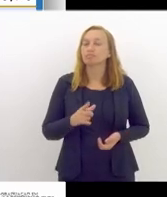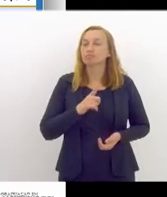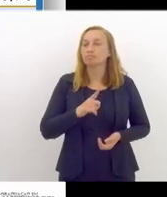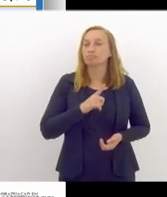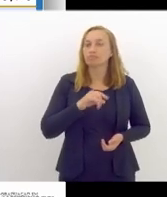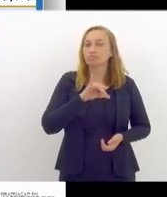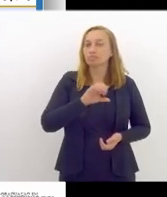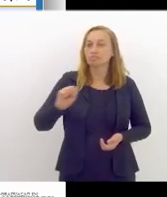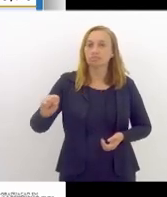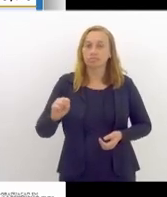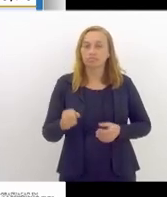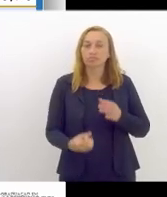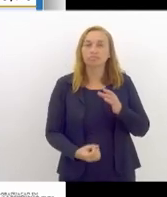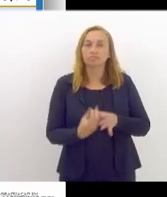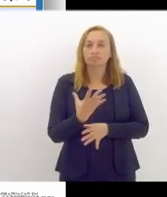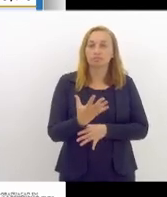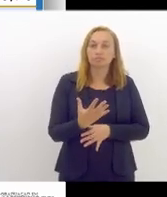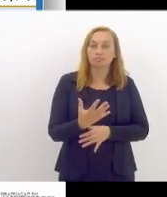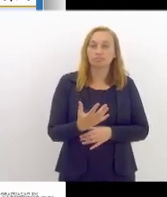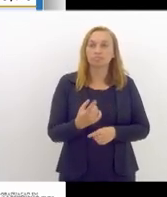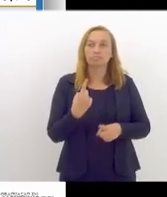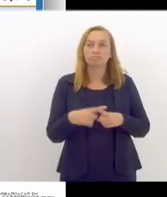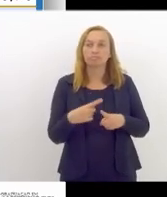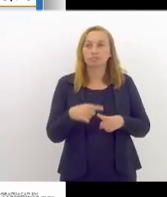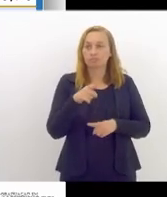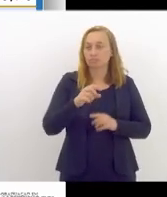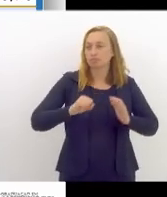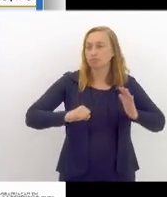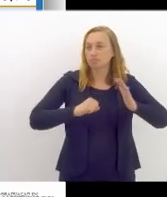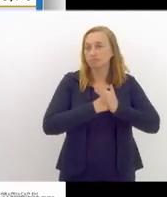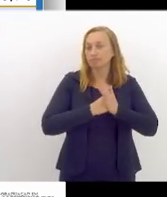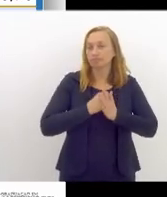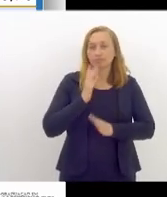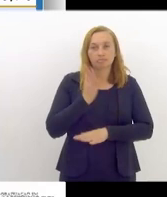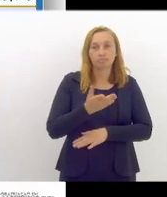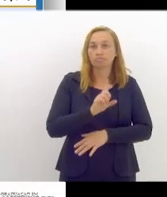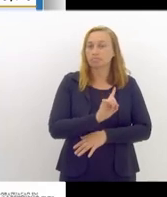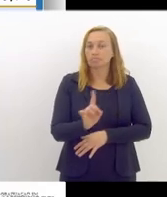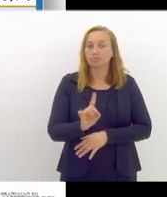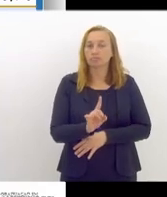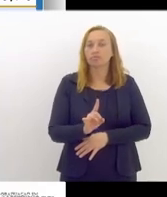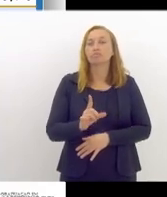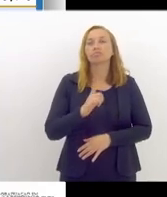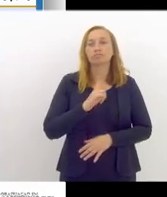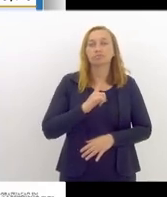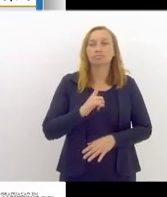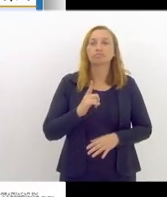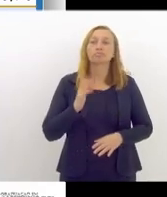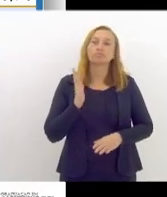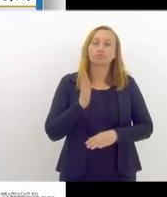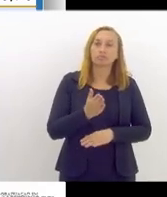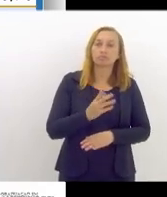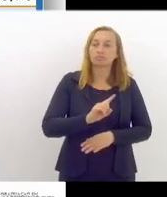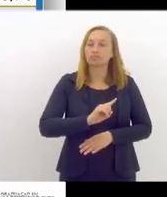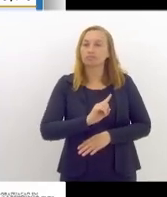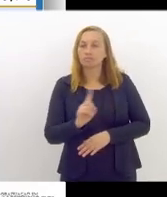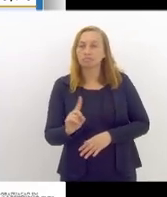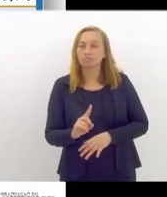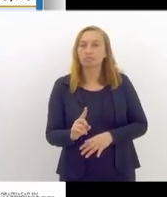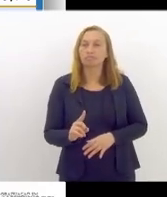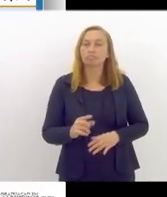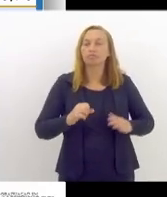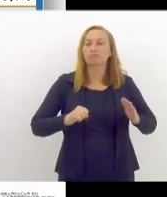na cadeia produtiva Porque aqui não é Impacto só ir direto nós temos o impacto direto e indireto então